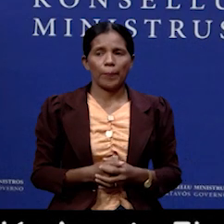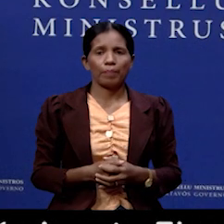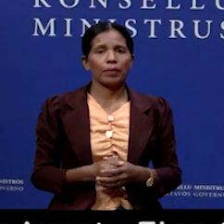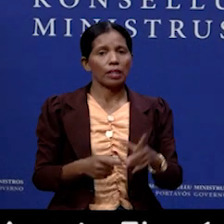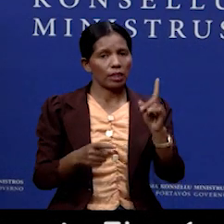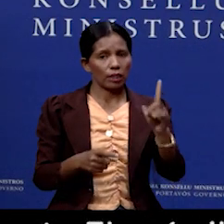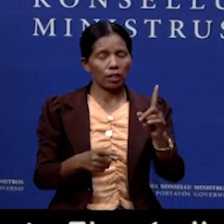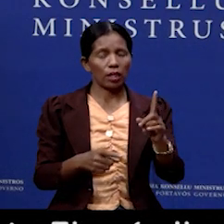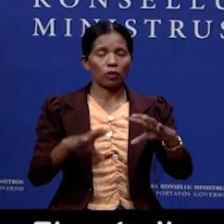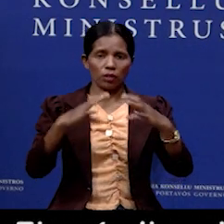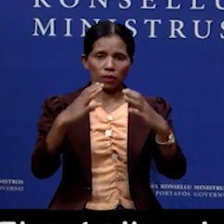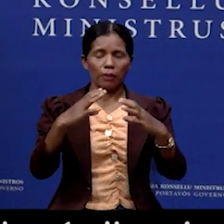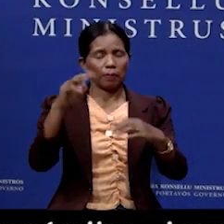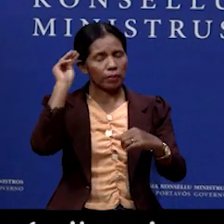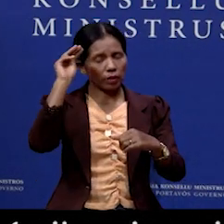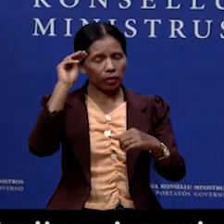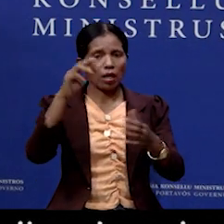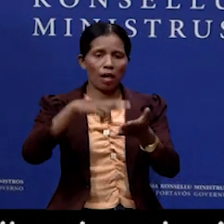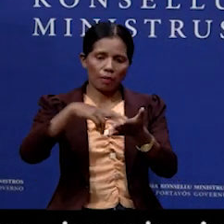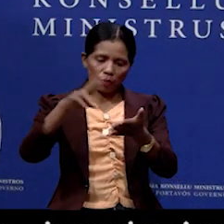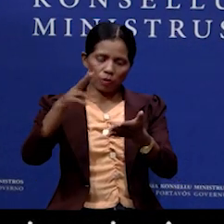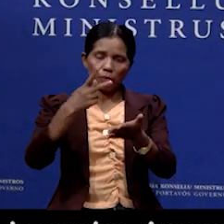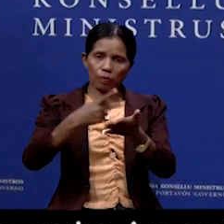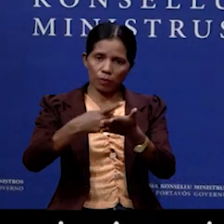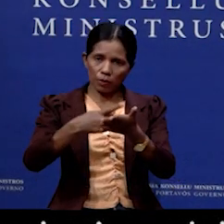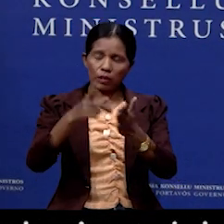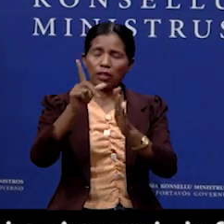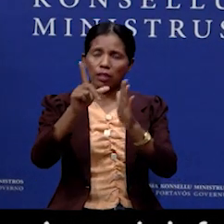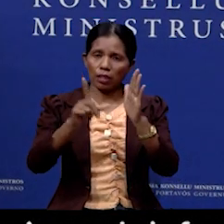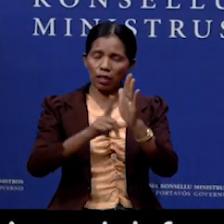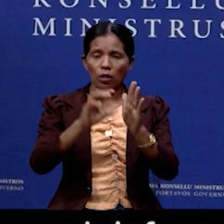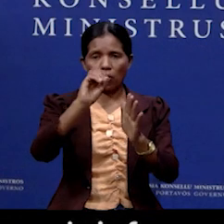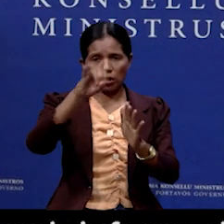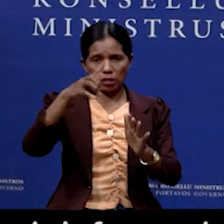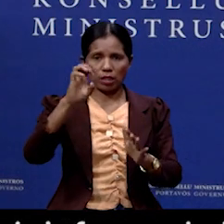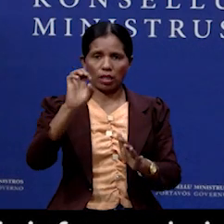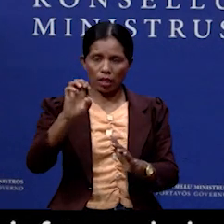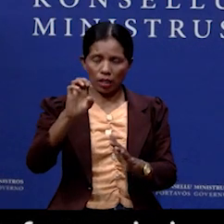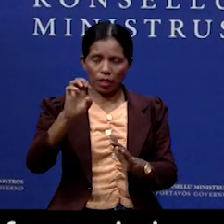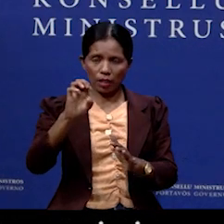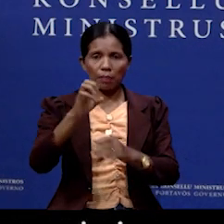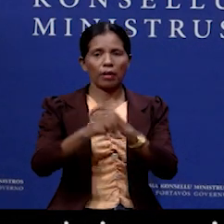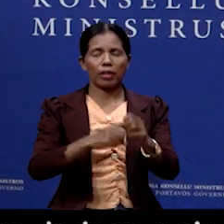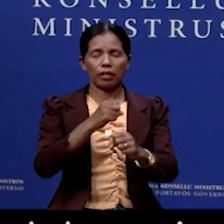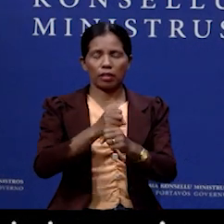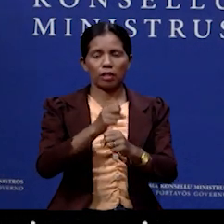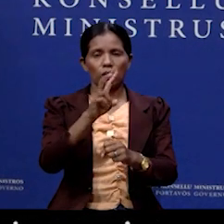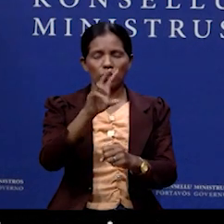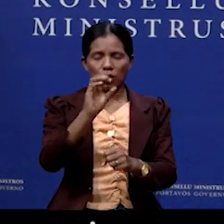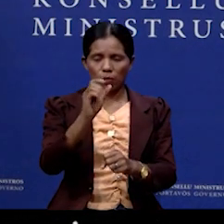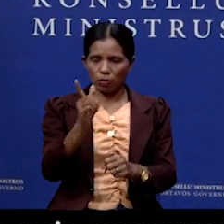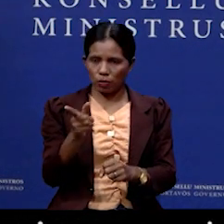Conselho de Ministros hoje aprova o projeto proposta lei Orçamento Geral do Estado batina